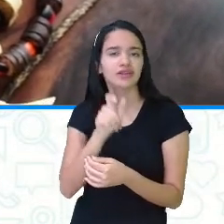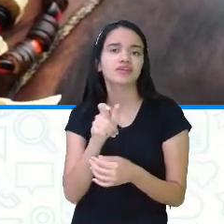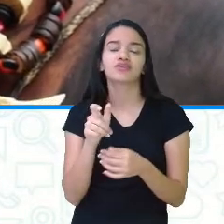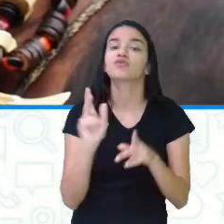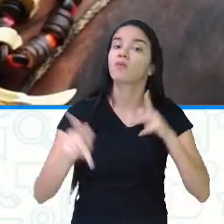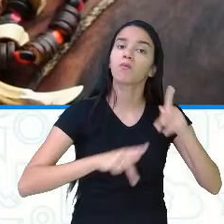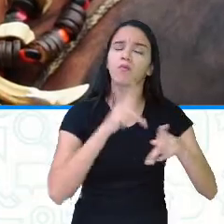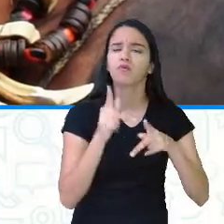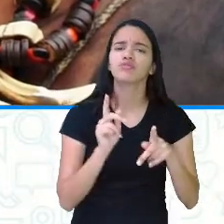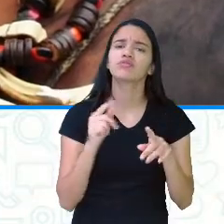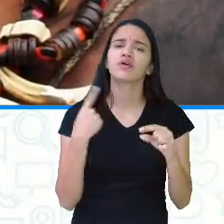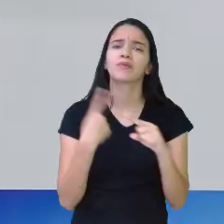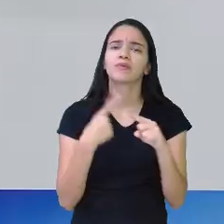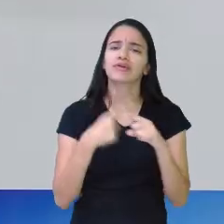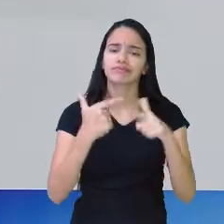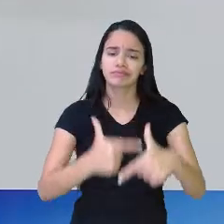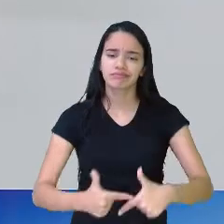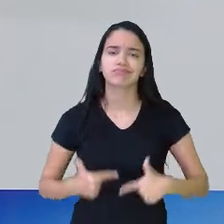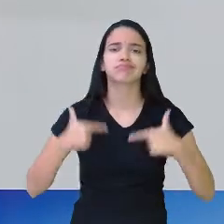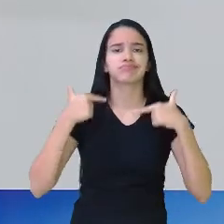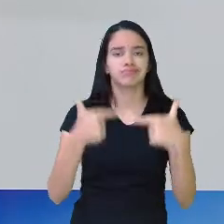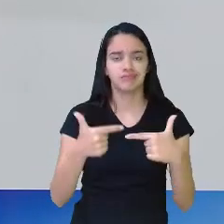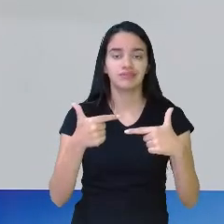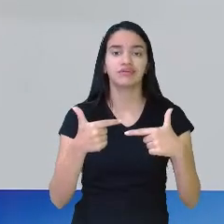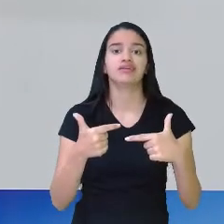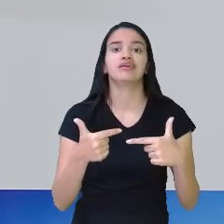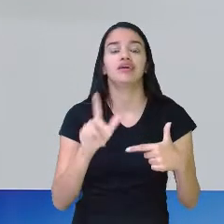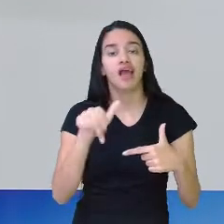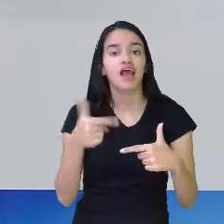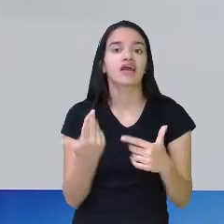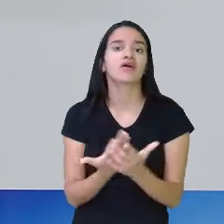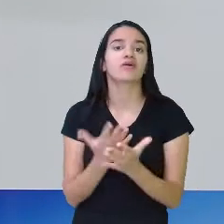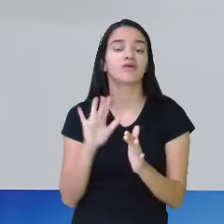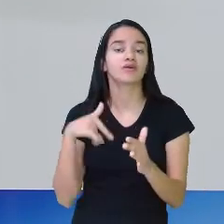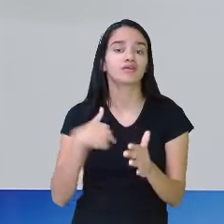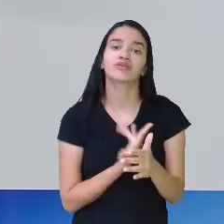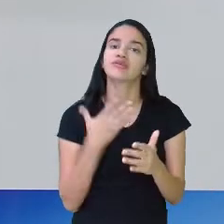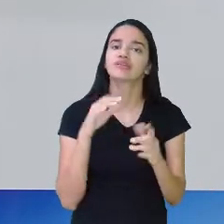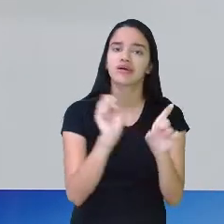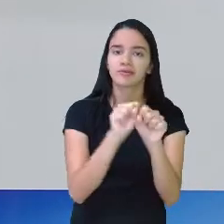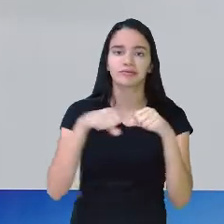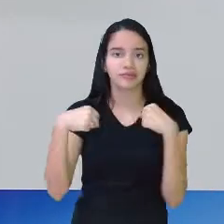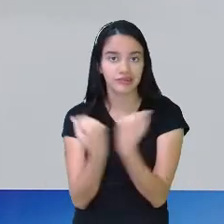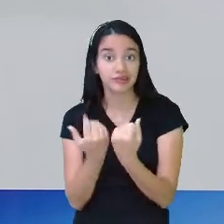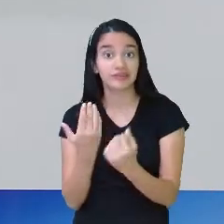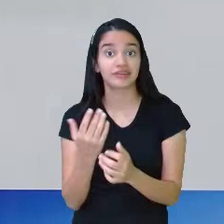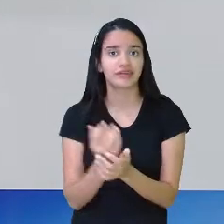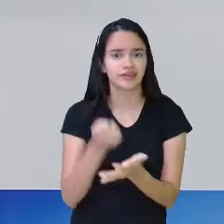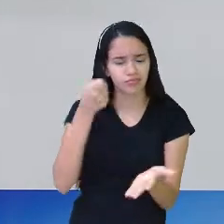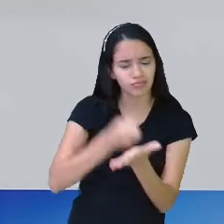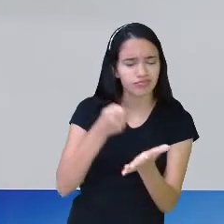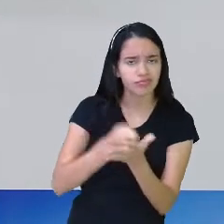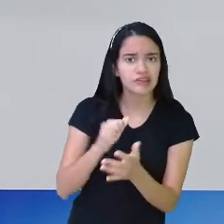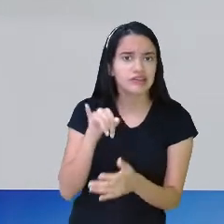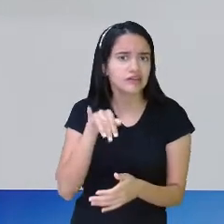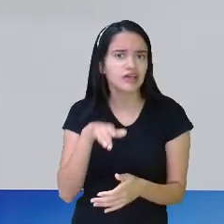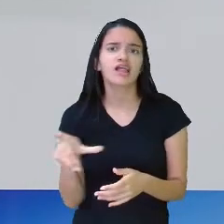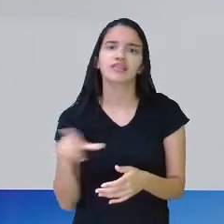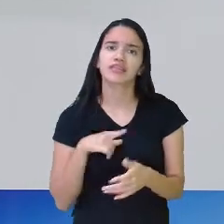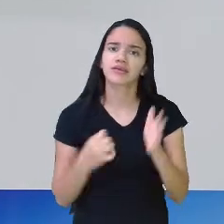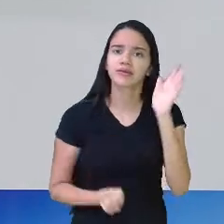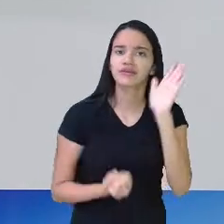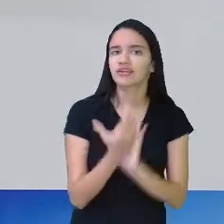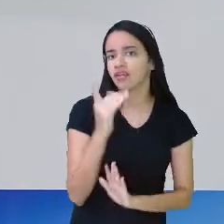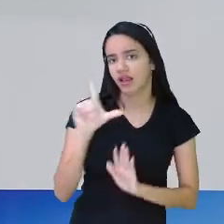povo, porque a gente tem que lutar com as armas que a nossa sociedade exige. Se a gente tem que